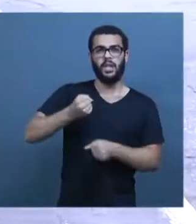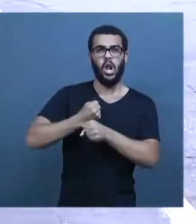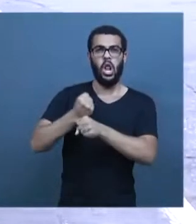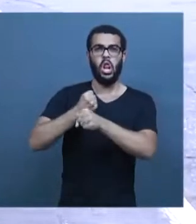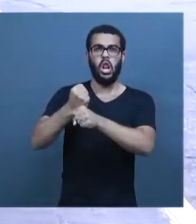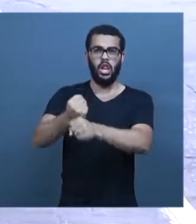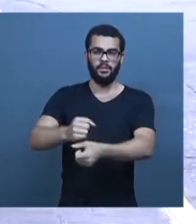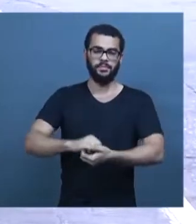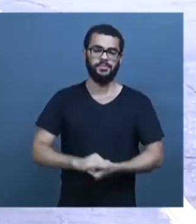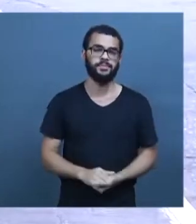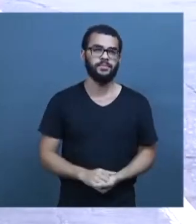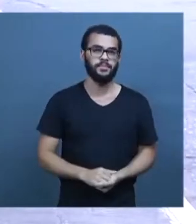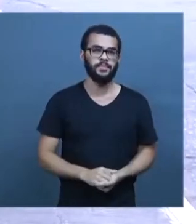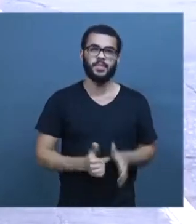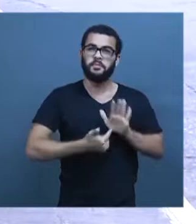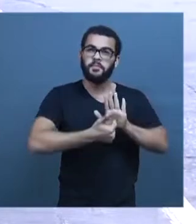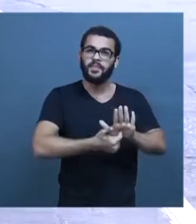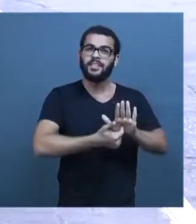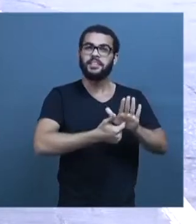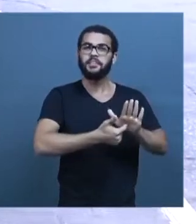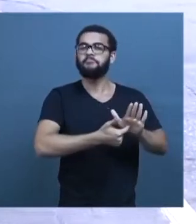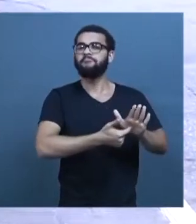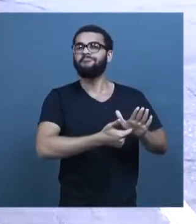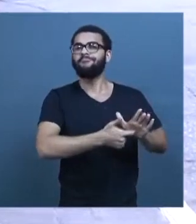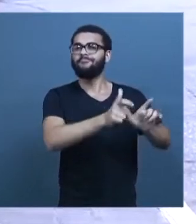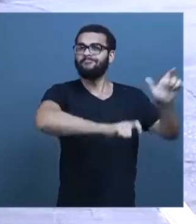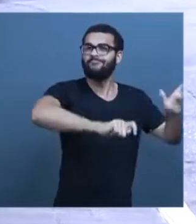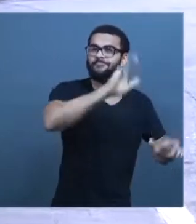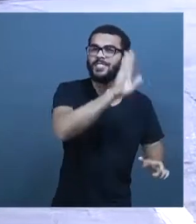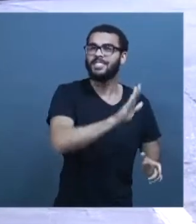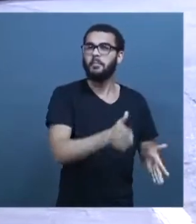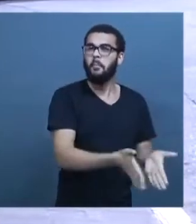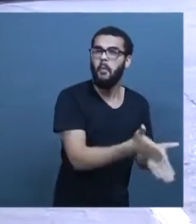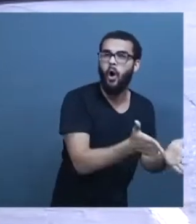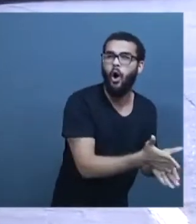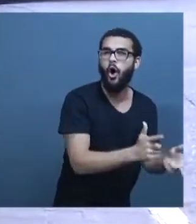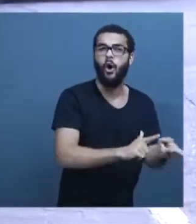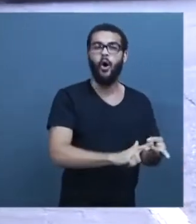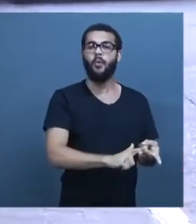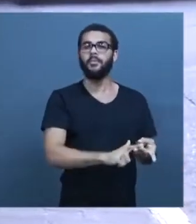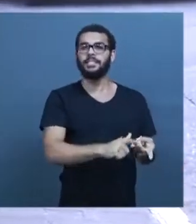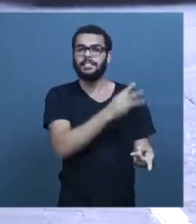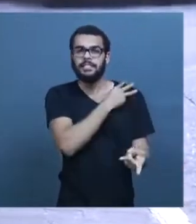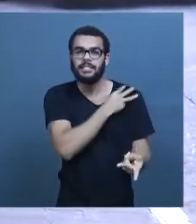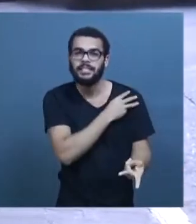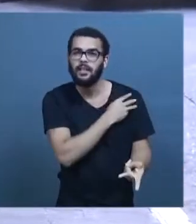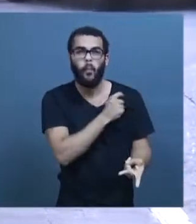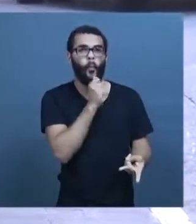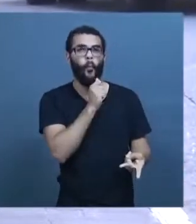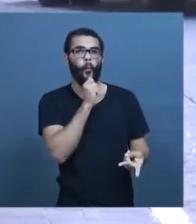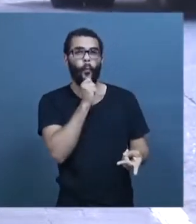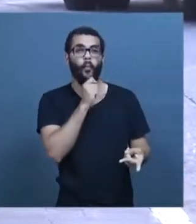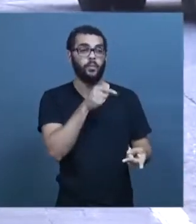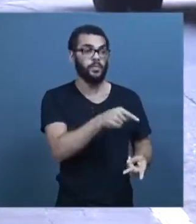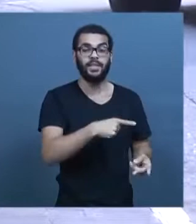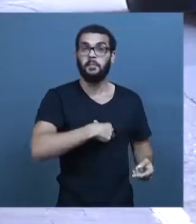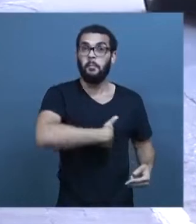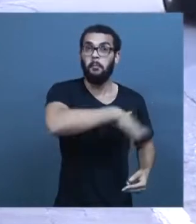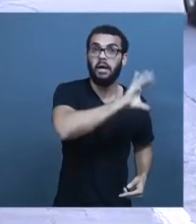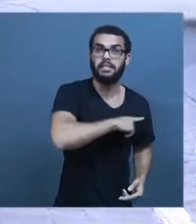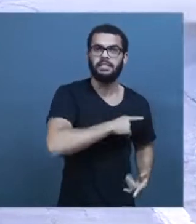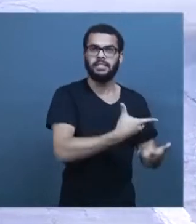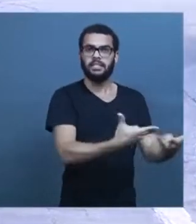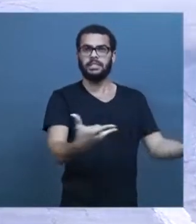que os brasileiros mais pobres e com menos escolaridade são as maiores vítimas dos juros altos cobrados pelos bancos no